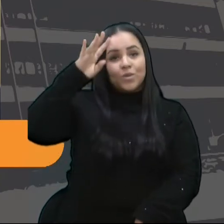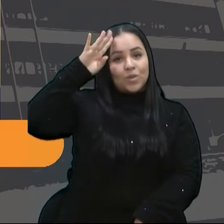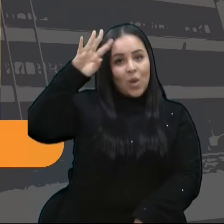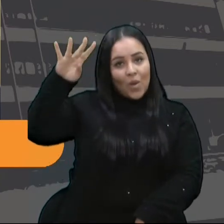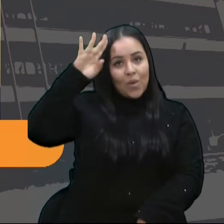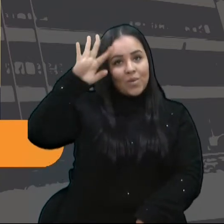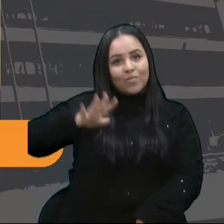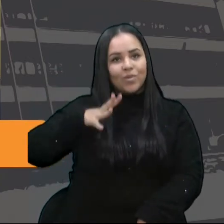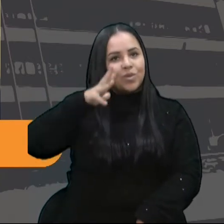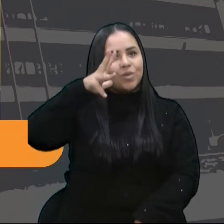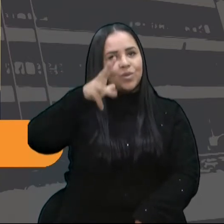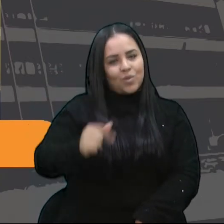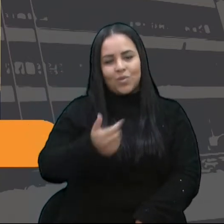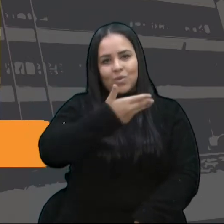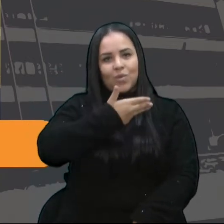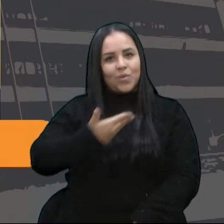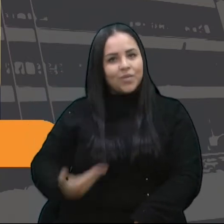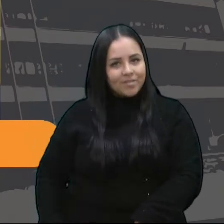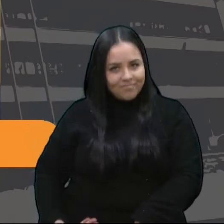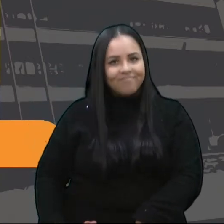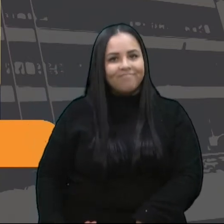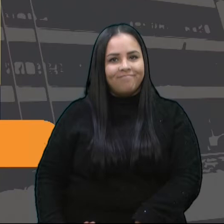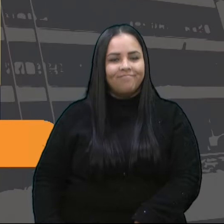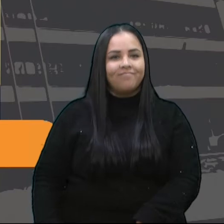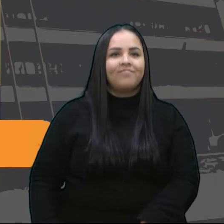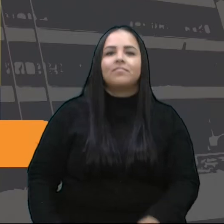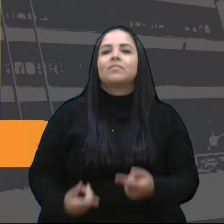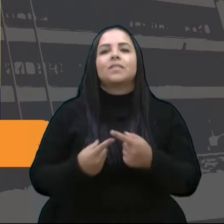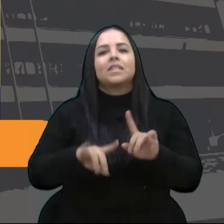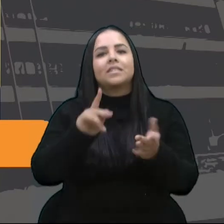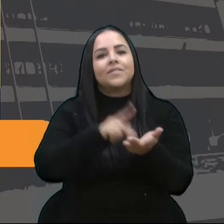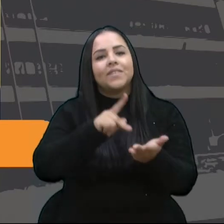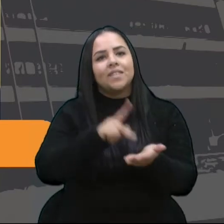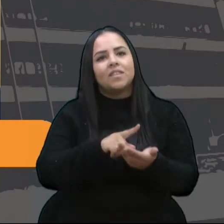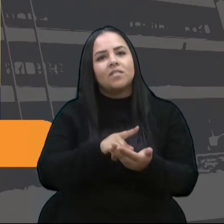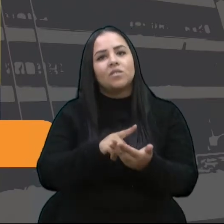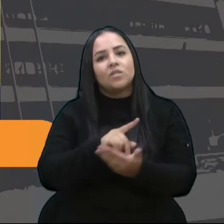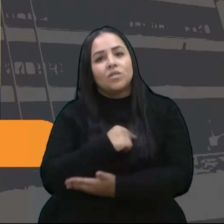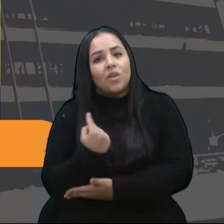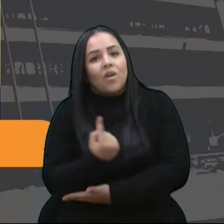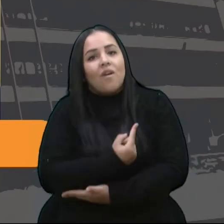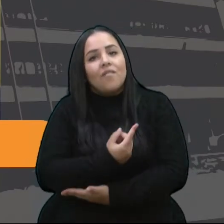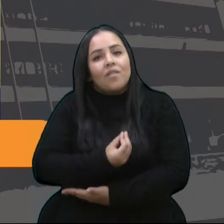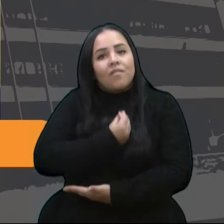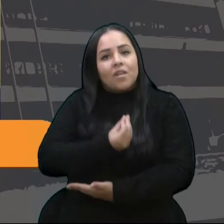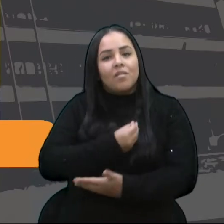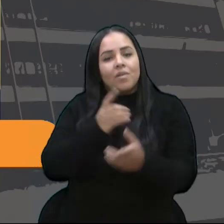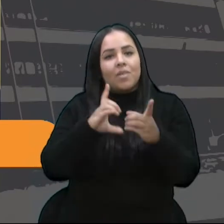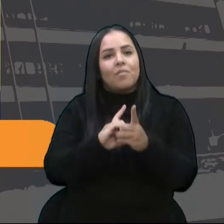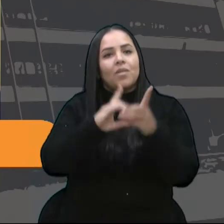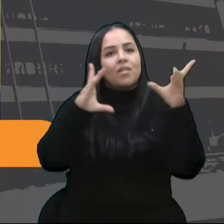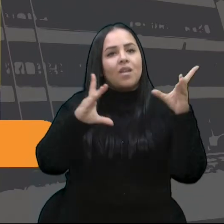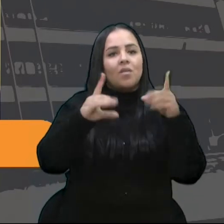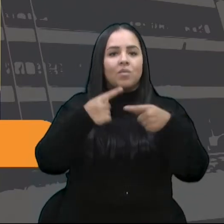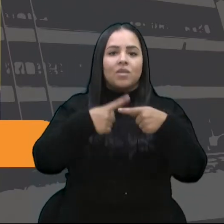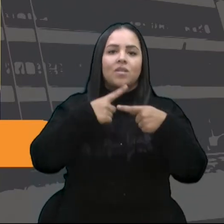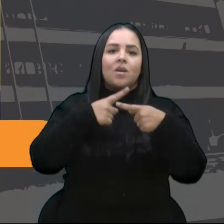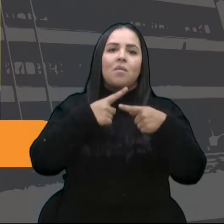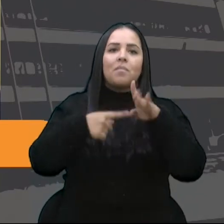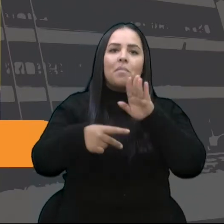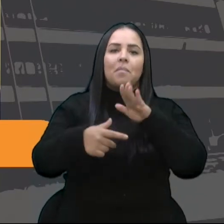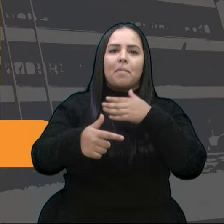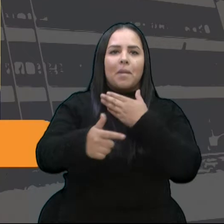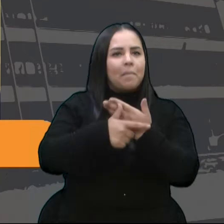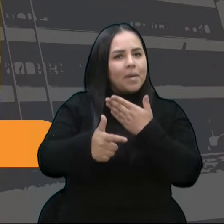todo o governante, né? Quando, na verdade, quando nós vivemos uma democracia, o papel da imprensa é exatamente o oposto. O papel